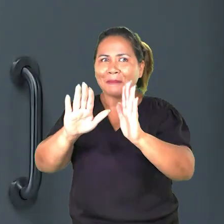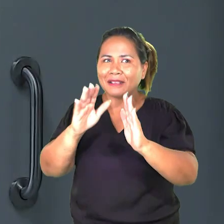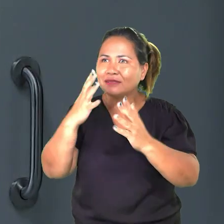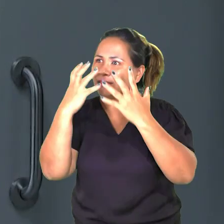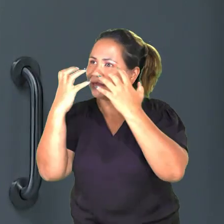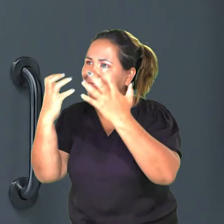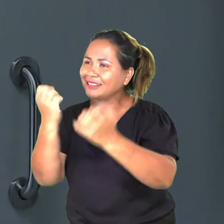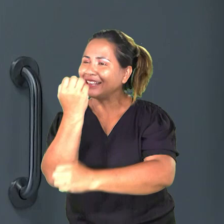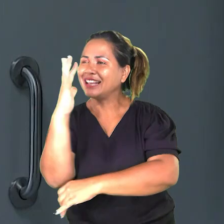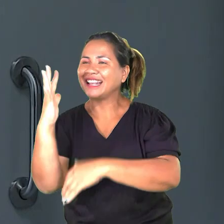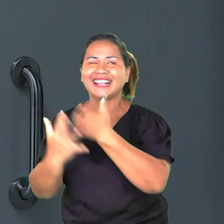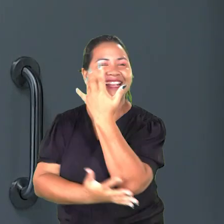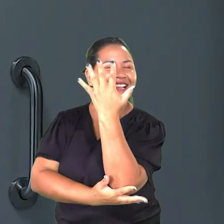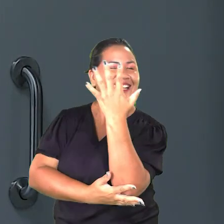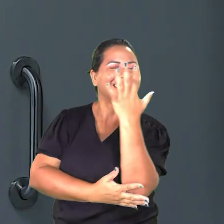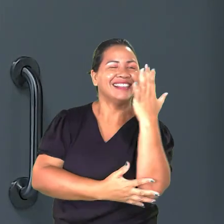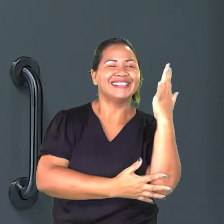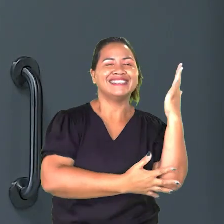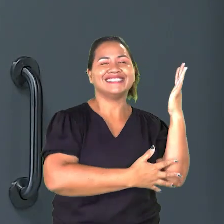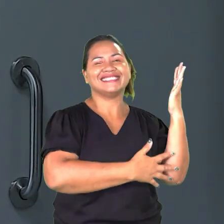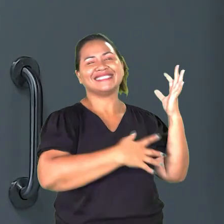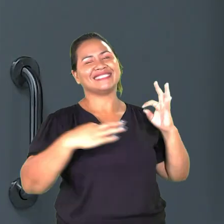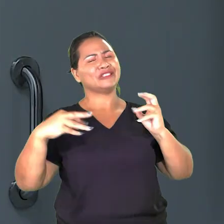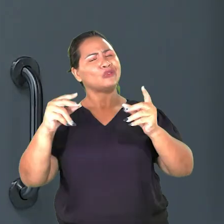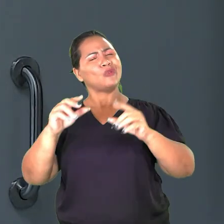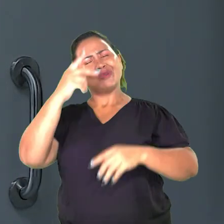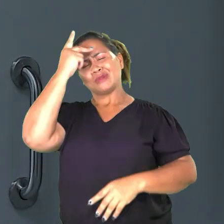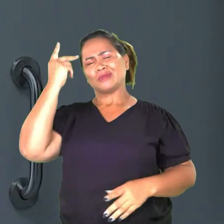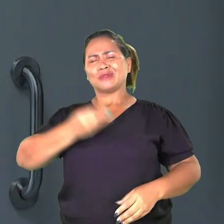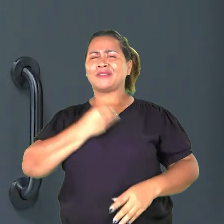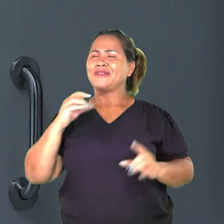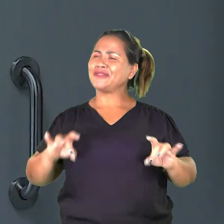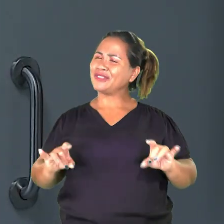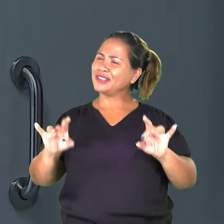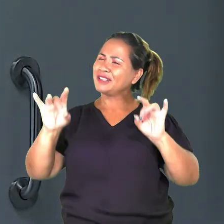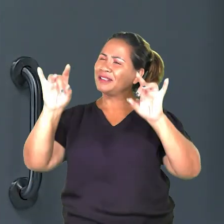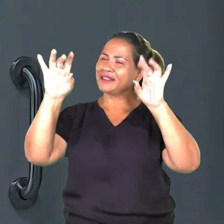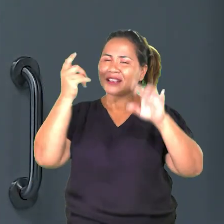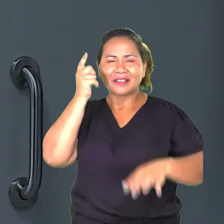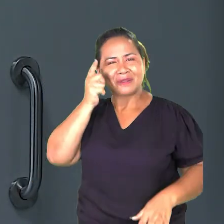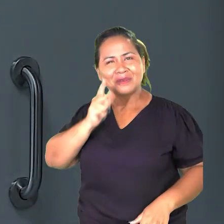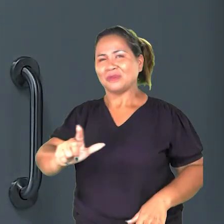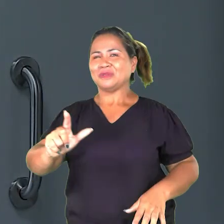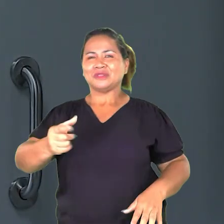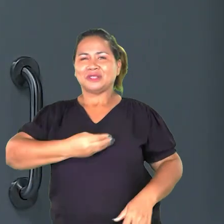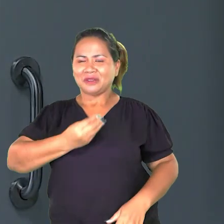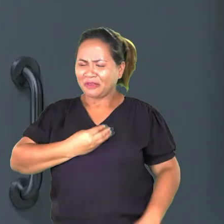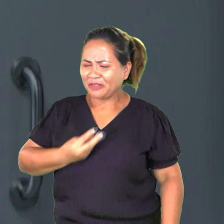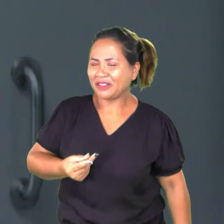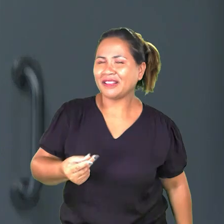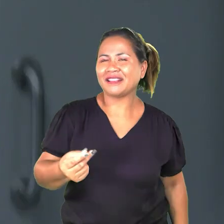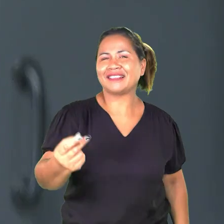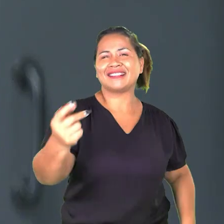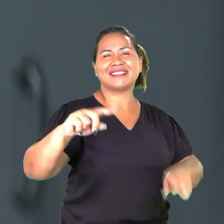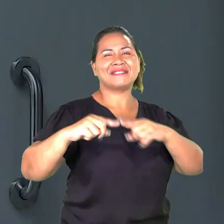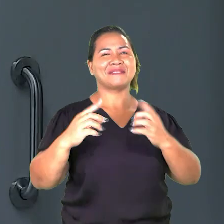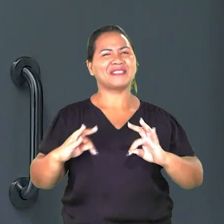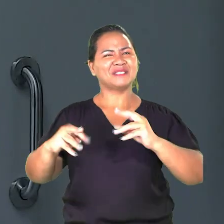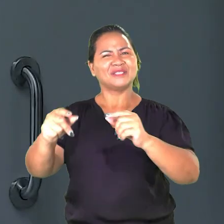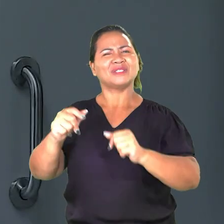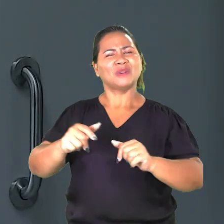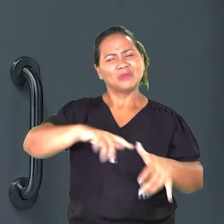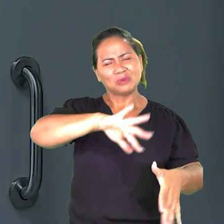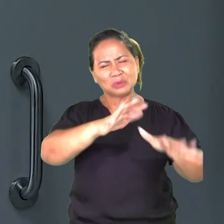o verdes das descobertas e os gibões que se encantaram na mata virgem do tempo. Evocai em